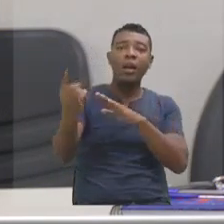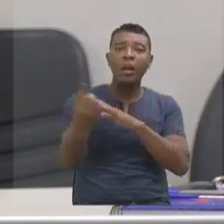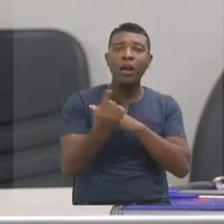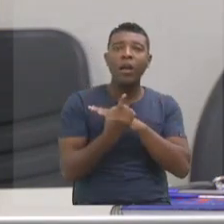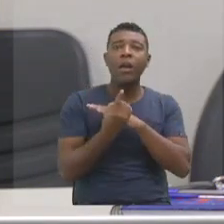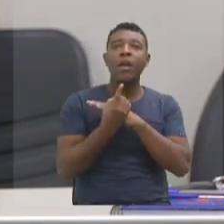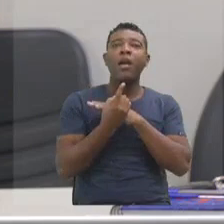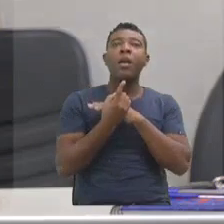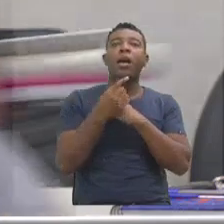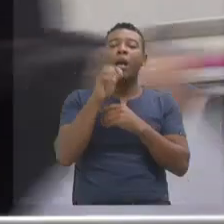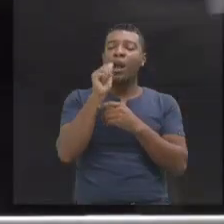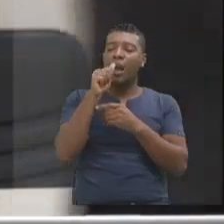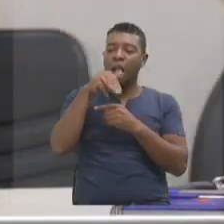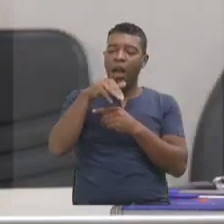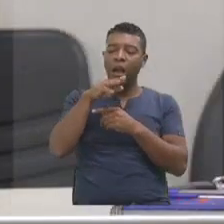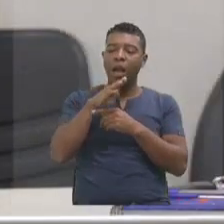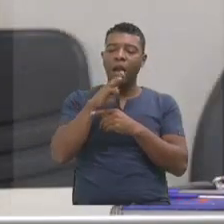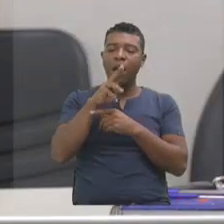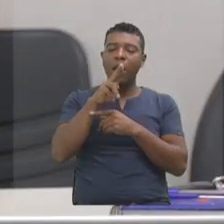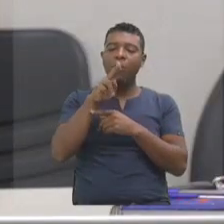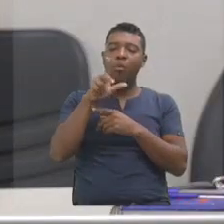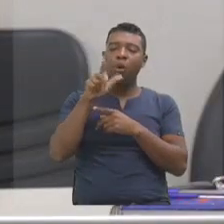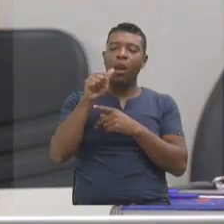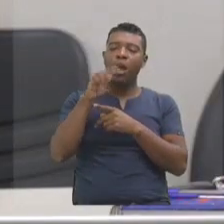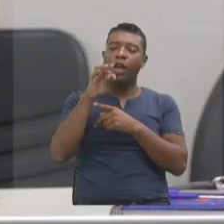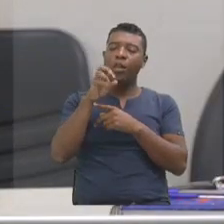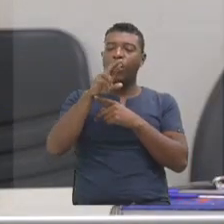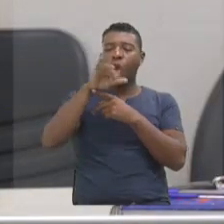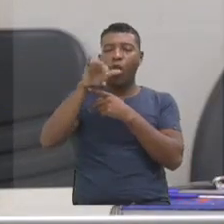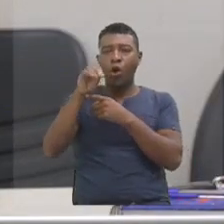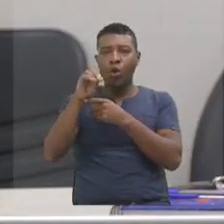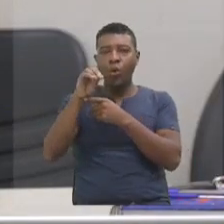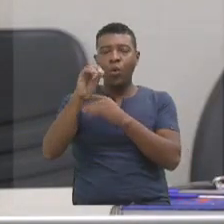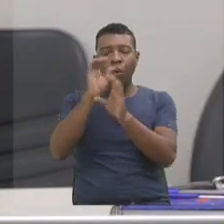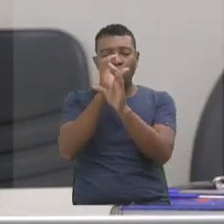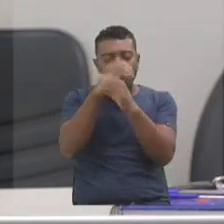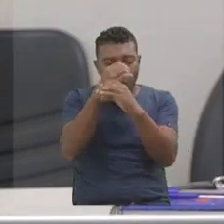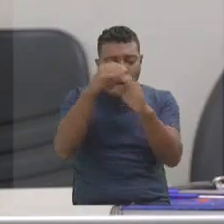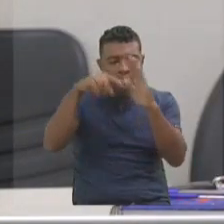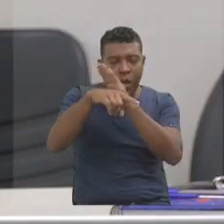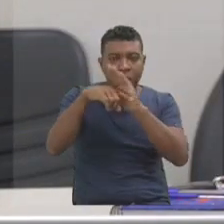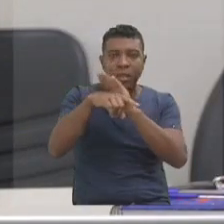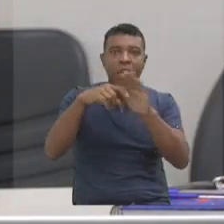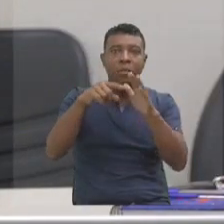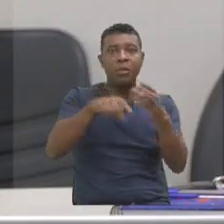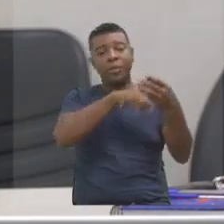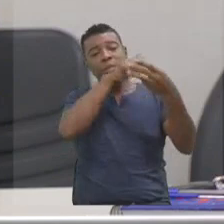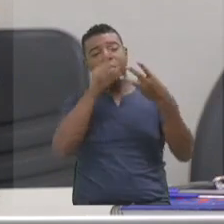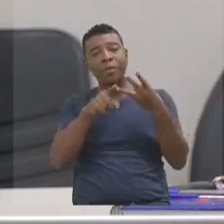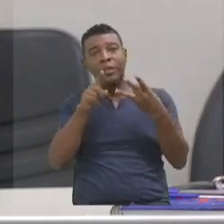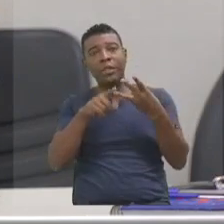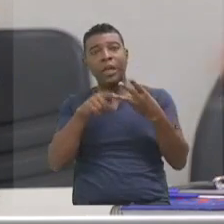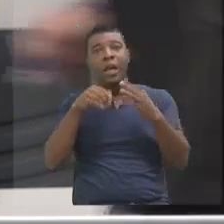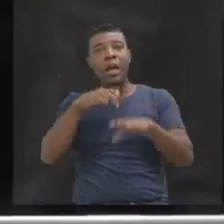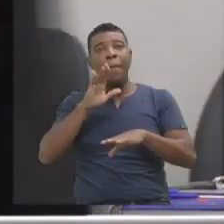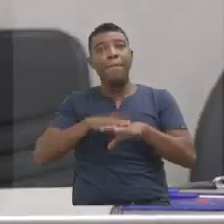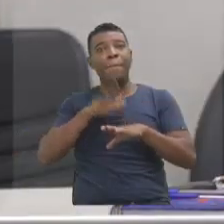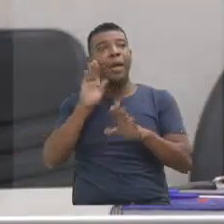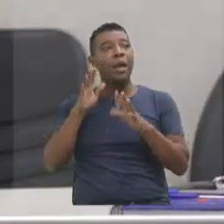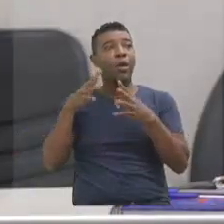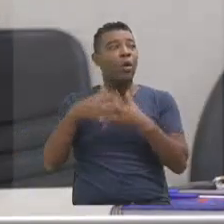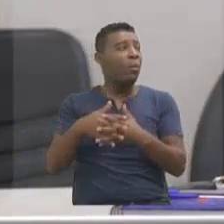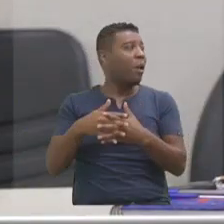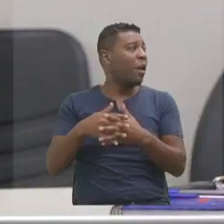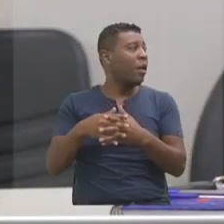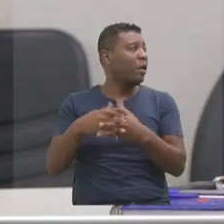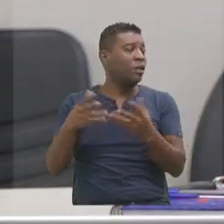ambulatoriais exames ambulatoriais e atenção terciária de maior complexidade atenção hospitalar